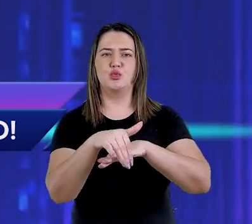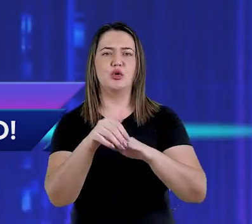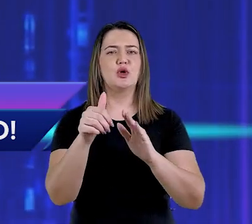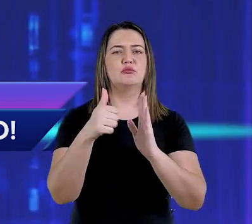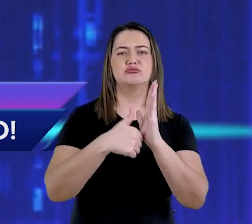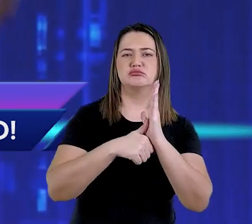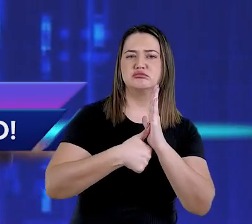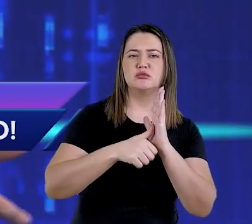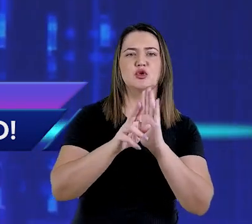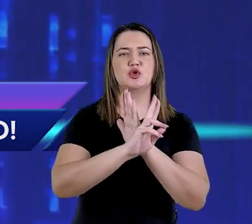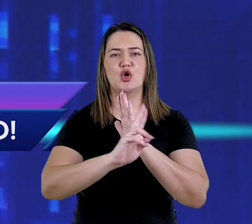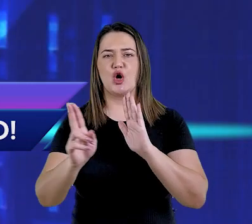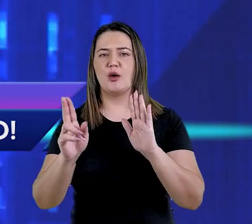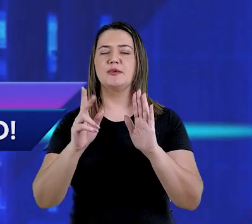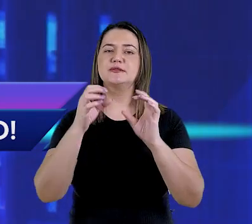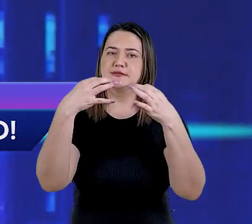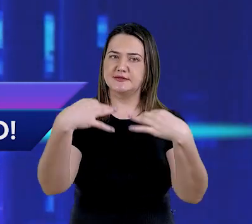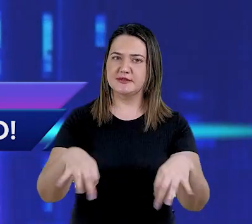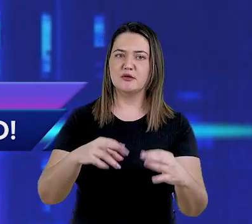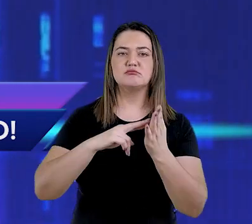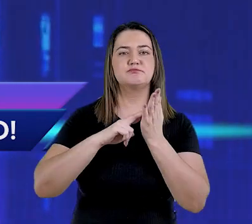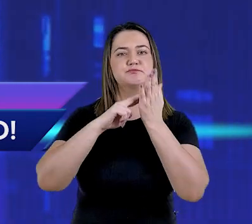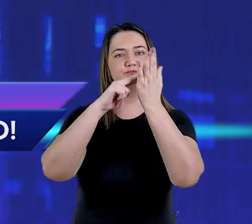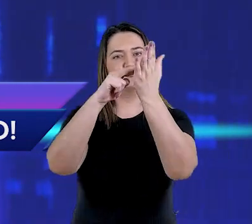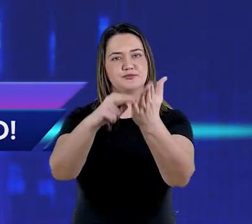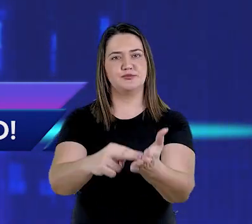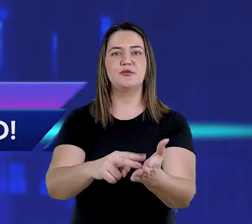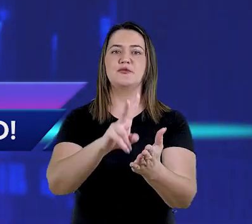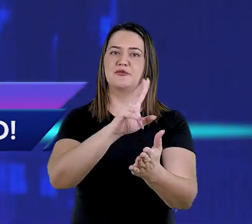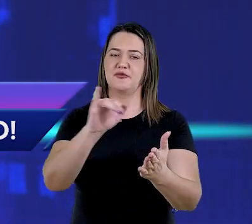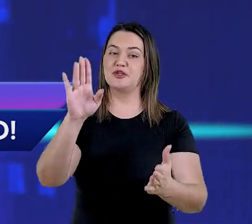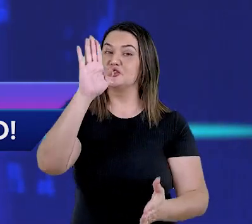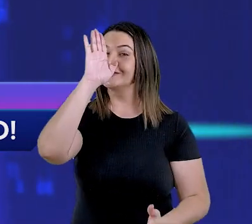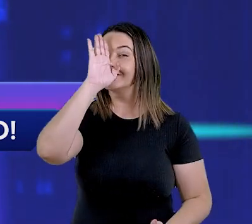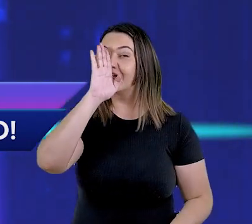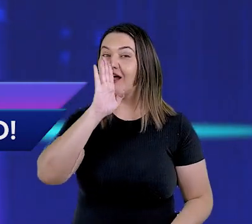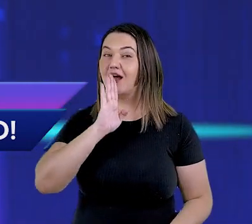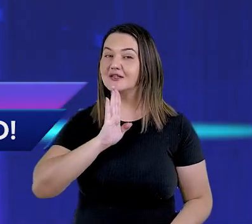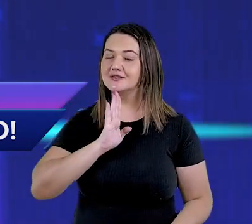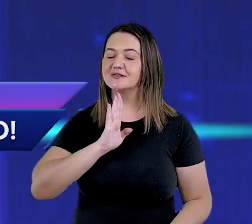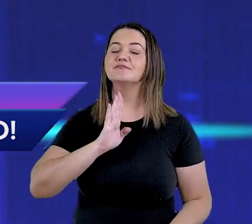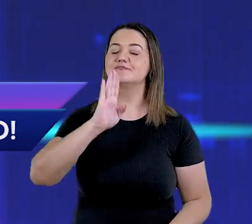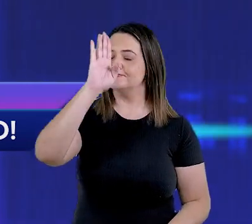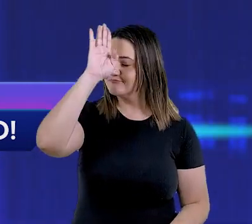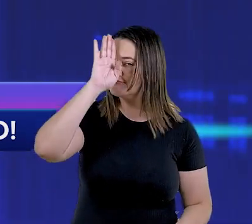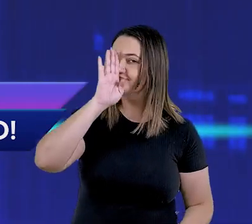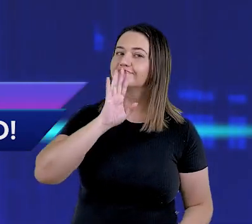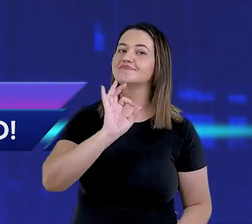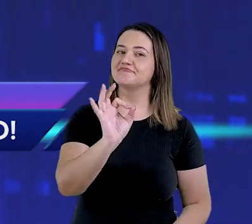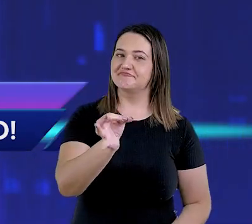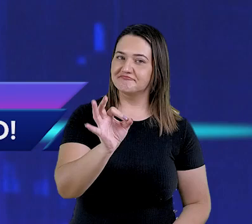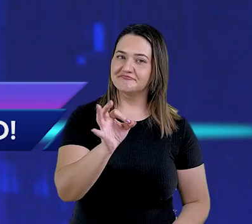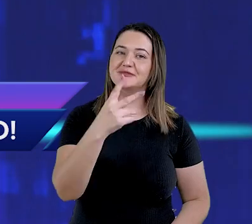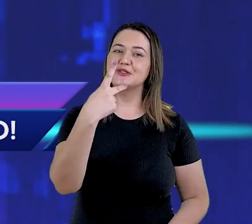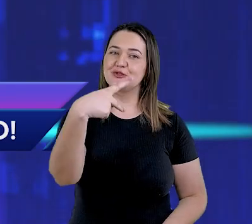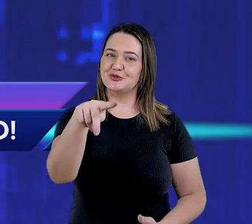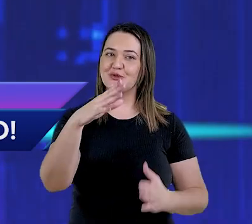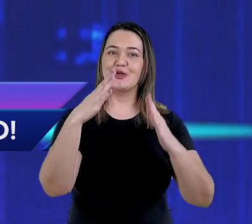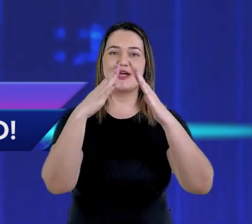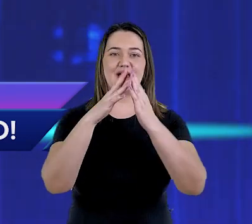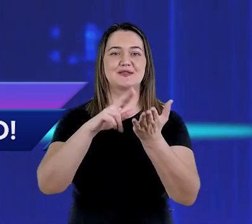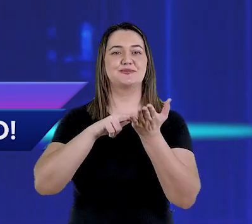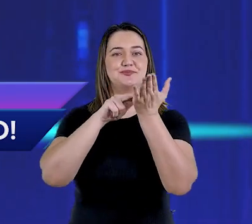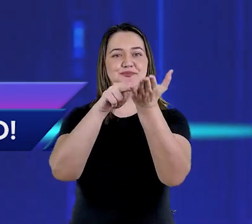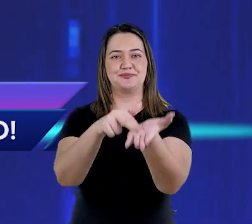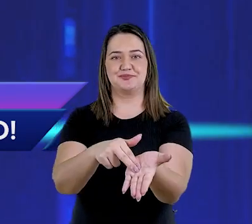cadastro, se matricula na Escola Bíblica e você vai receber gratuitamente esse estudo bíblico aí